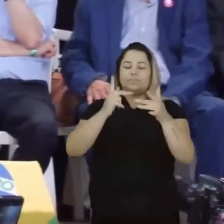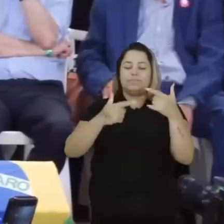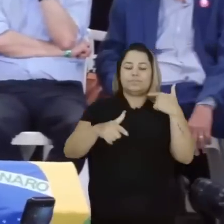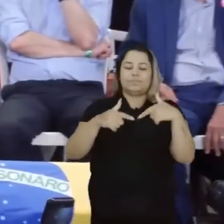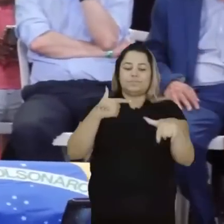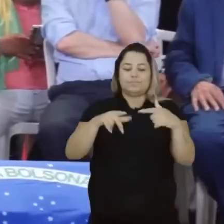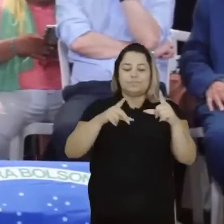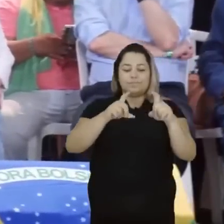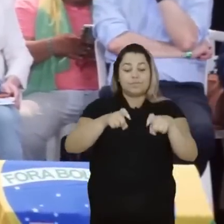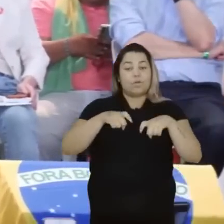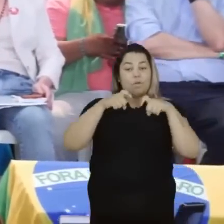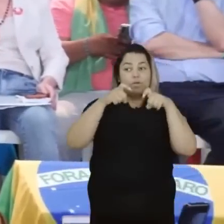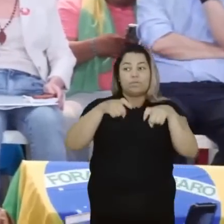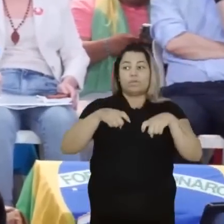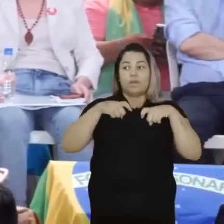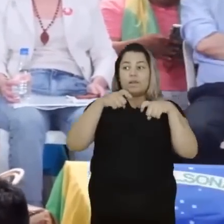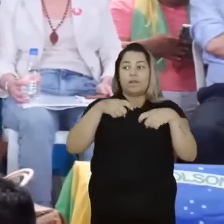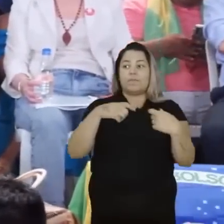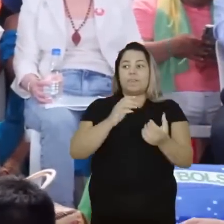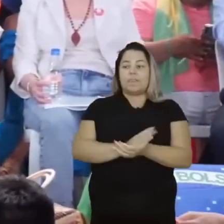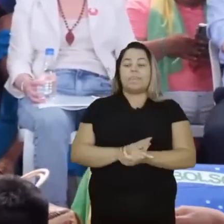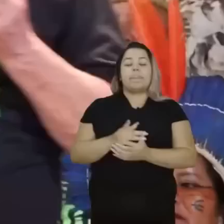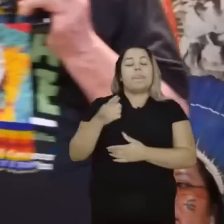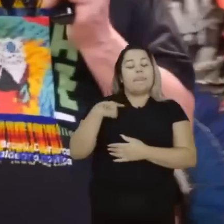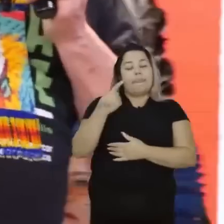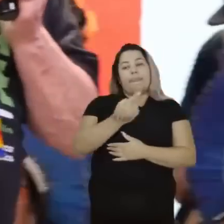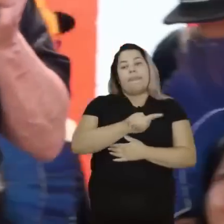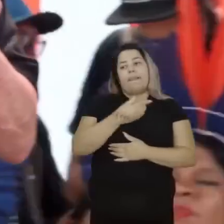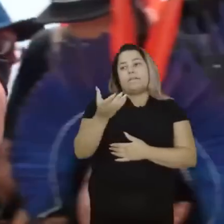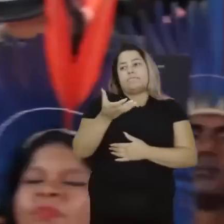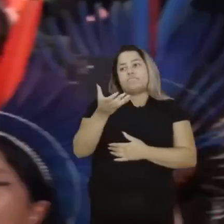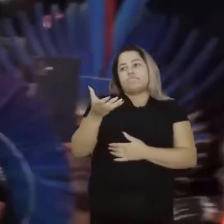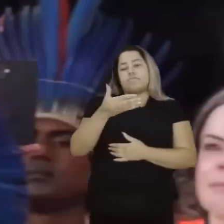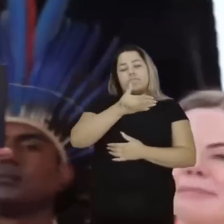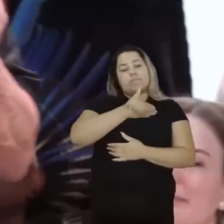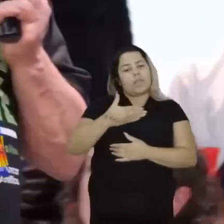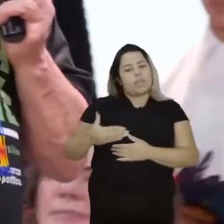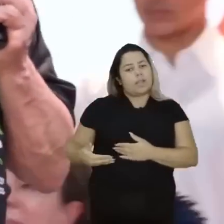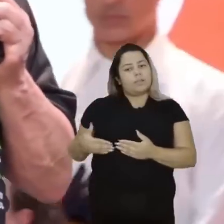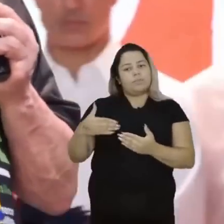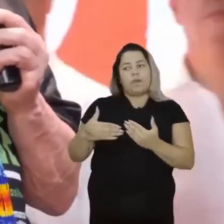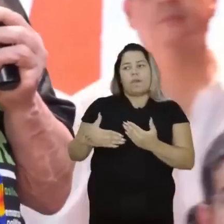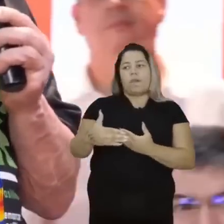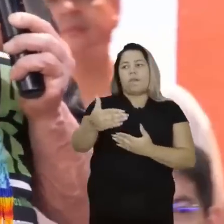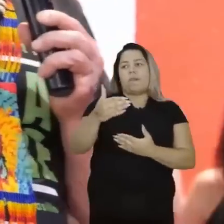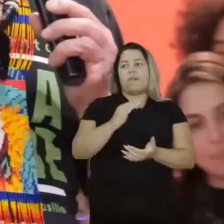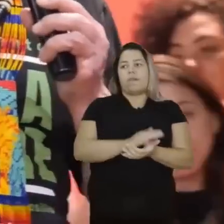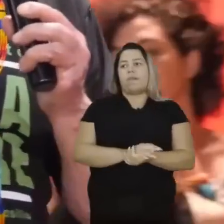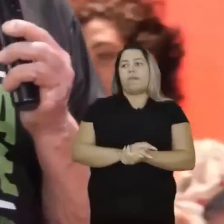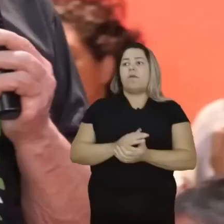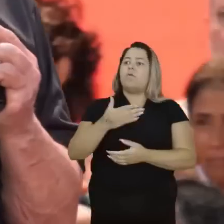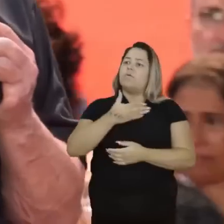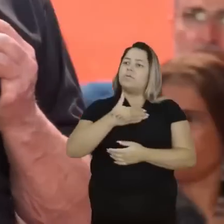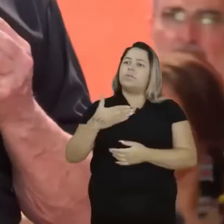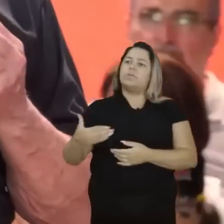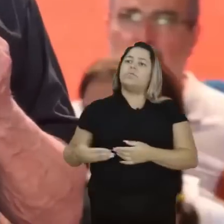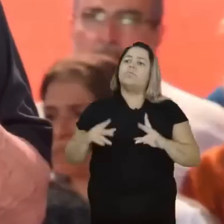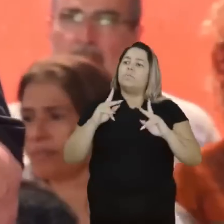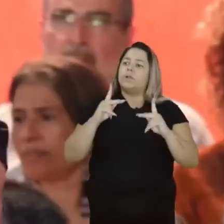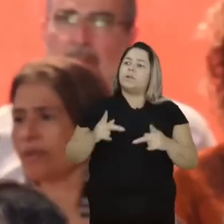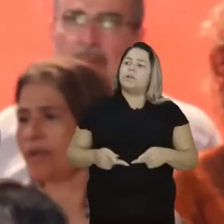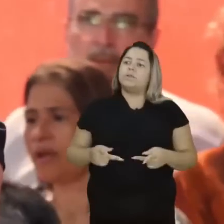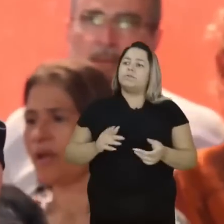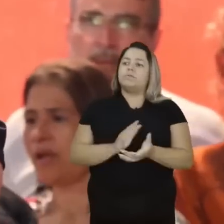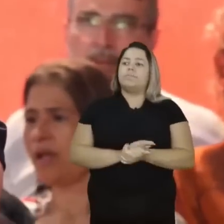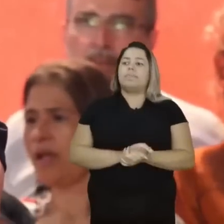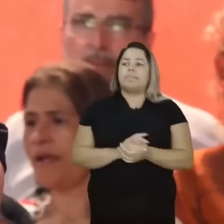rurais. Nós queremos que o governo daqui para frente seja um governo humanista,